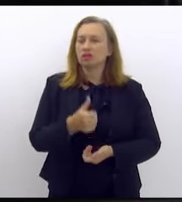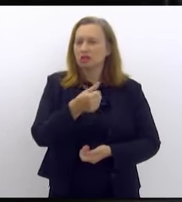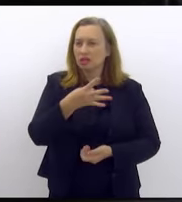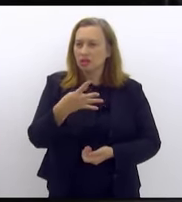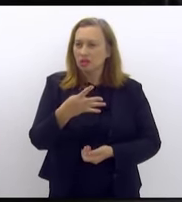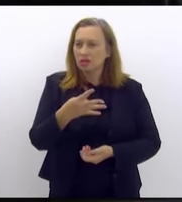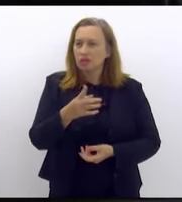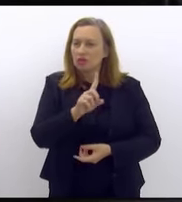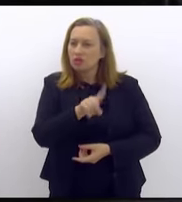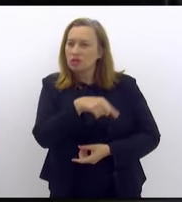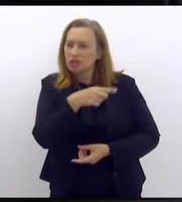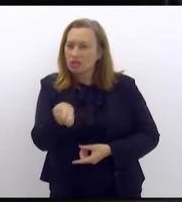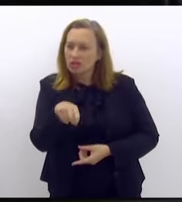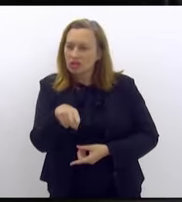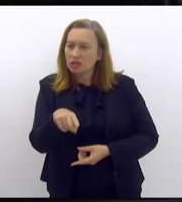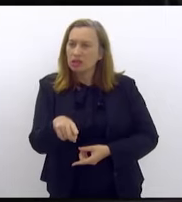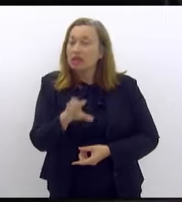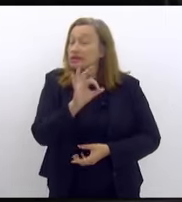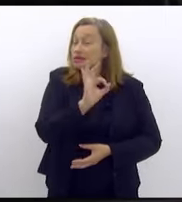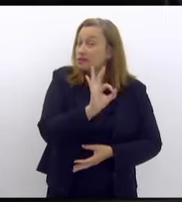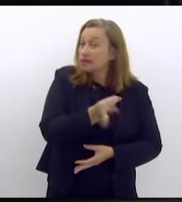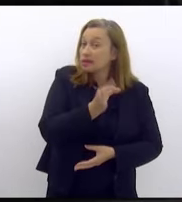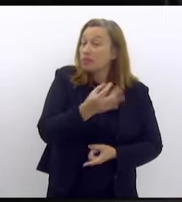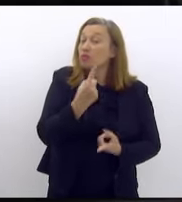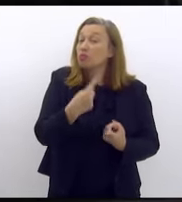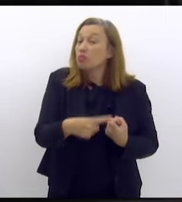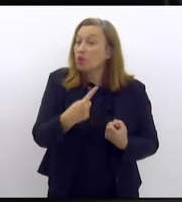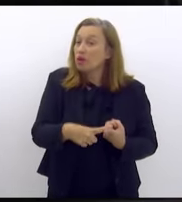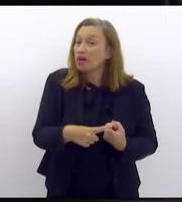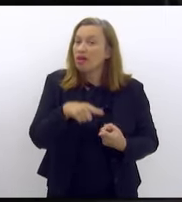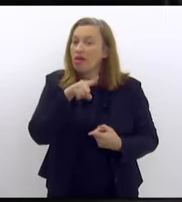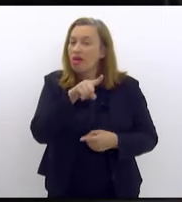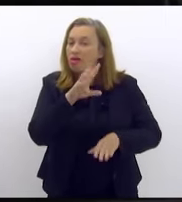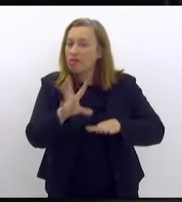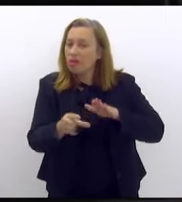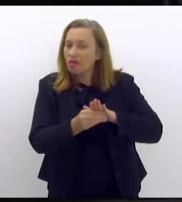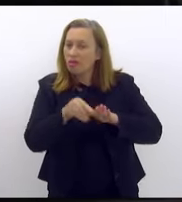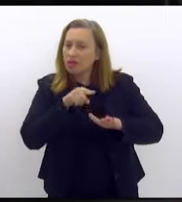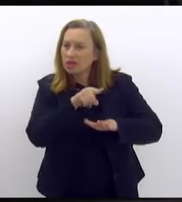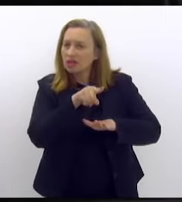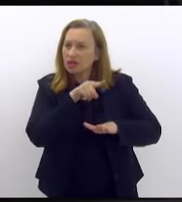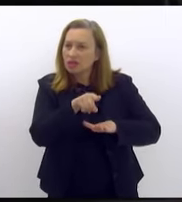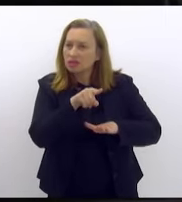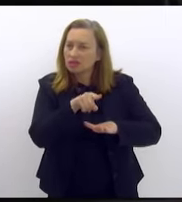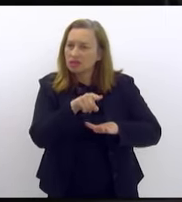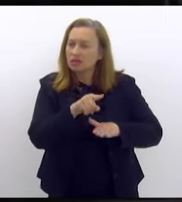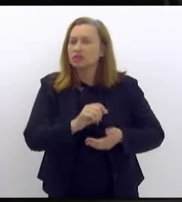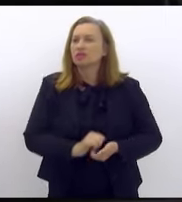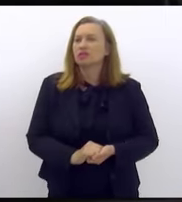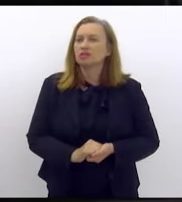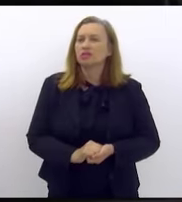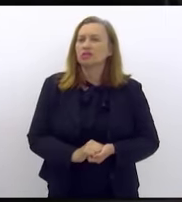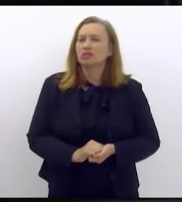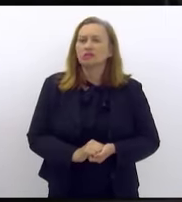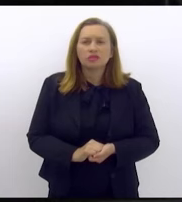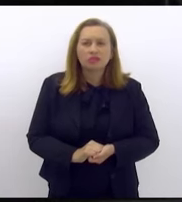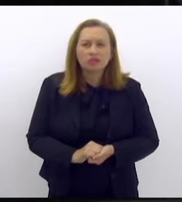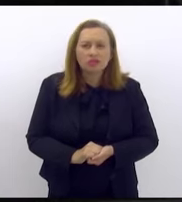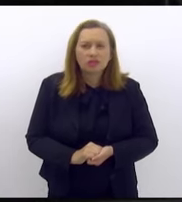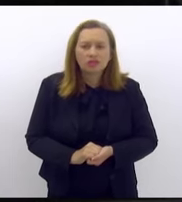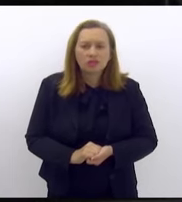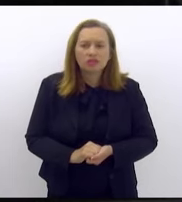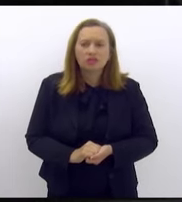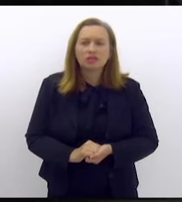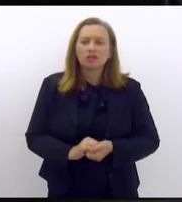pela sua rejeição, justamente porque essa emenda torna facultativo que as